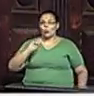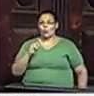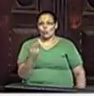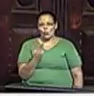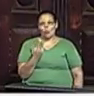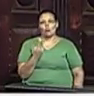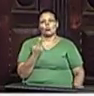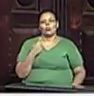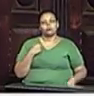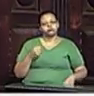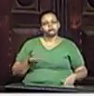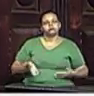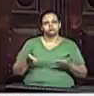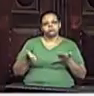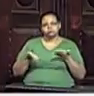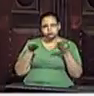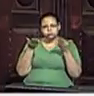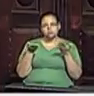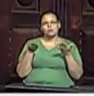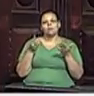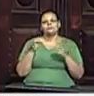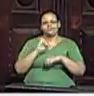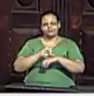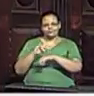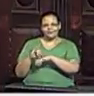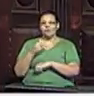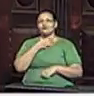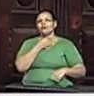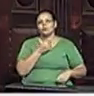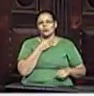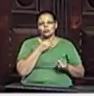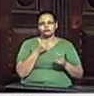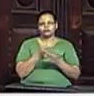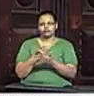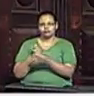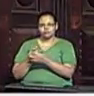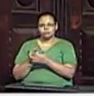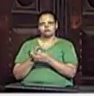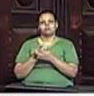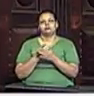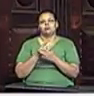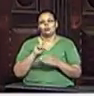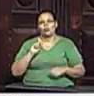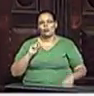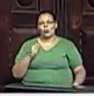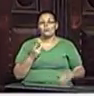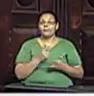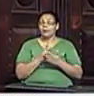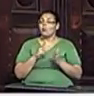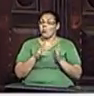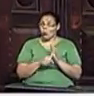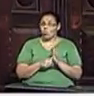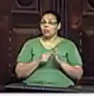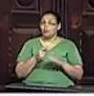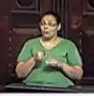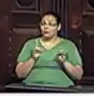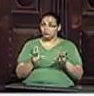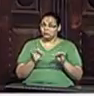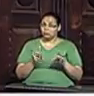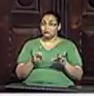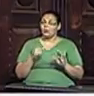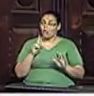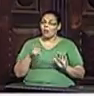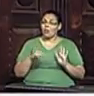está incentivando produtos falsificados, contrabandeados ou mesmo roubados. Essa é